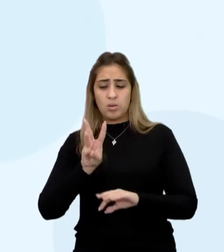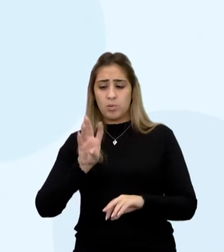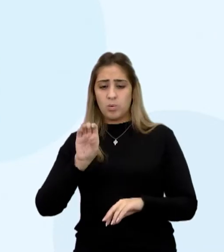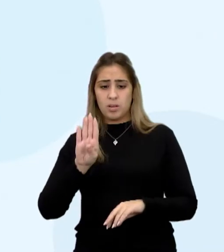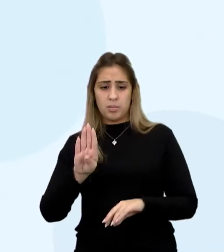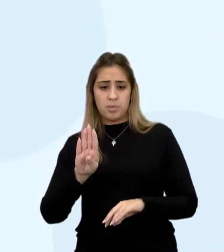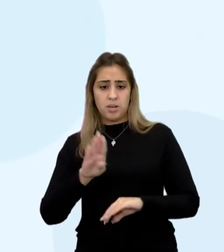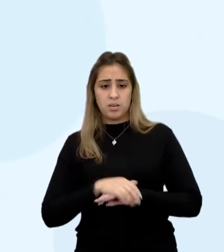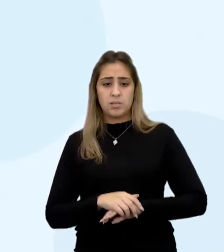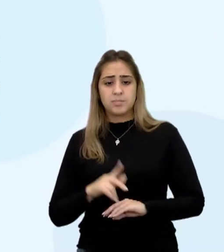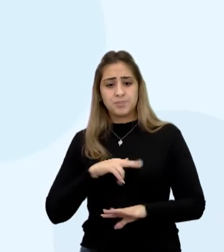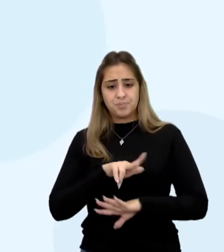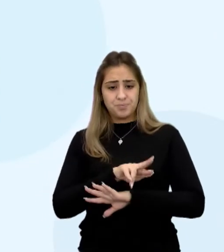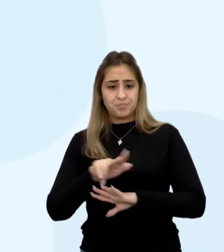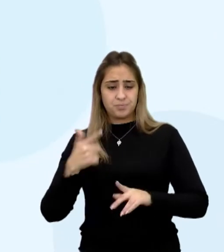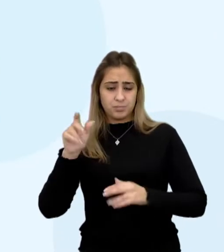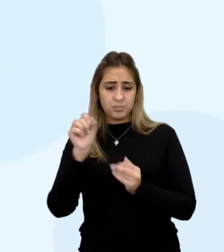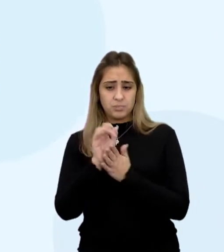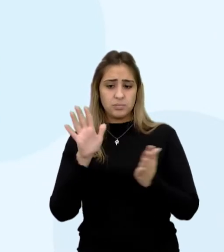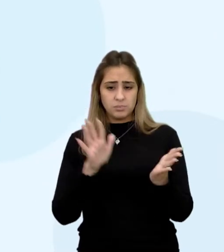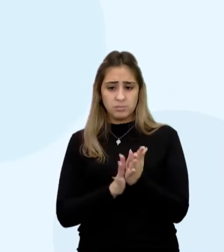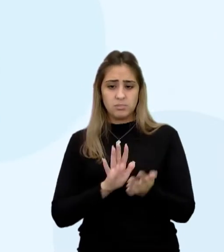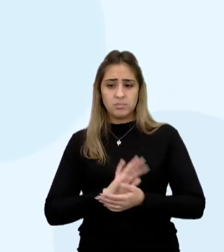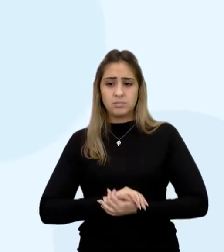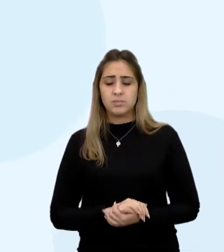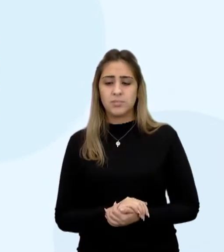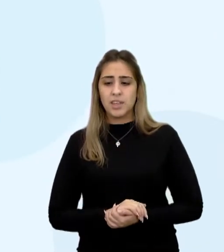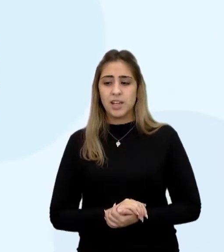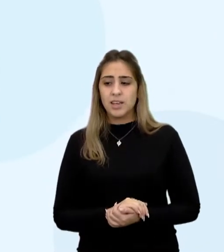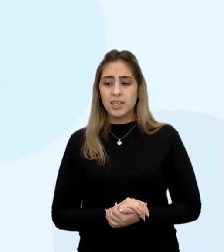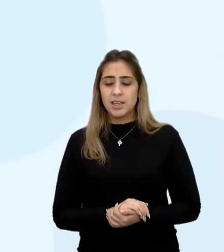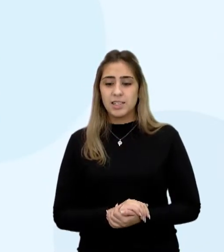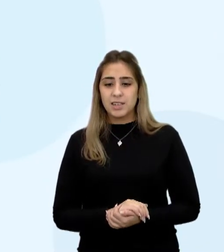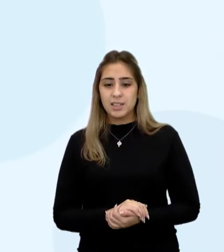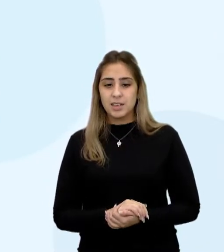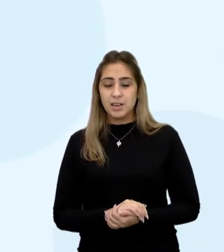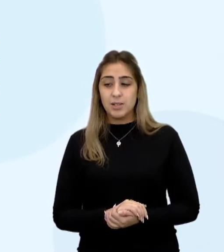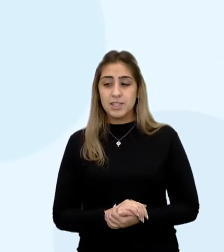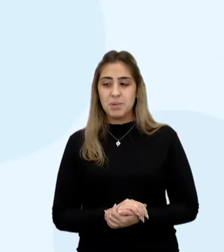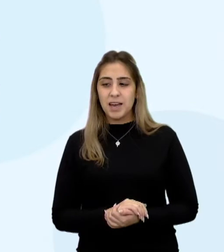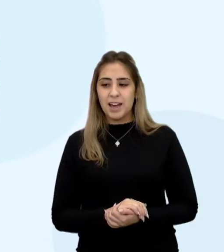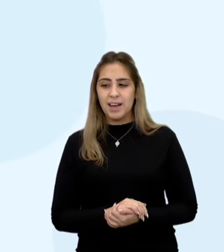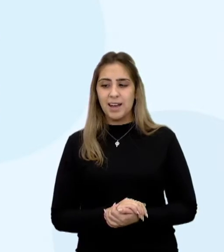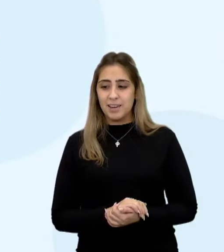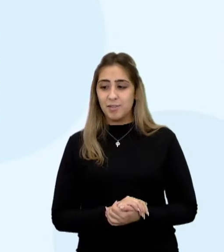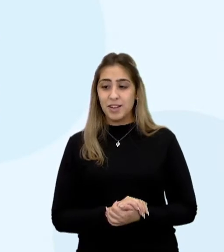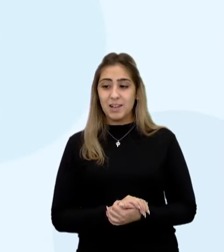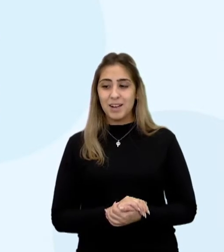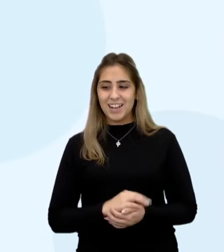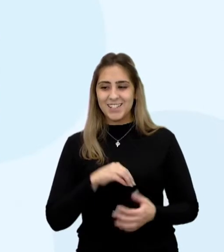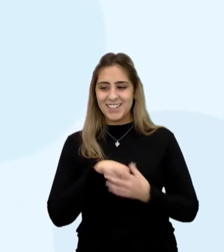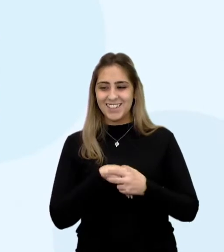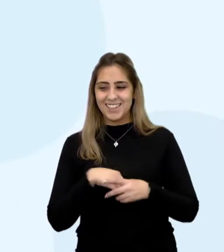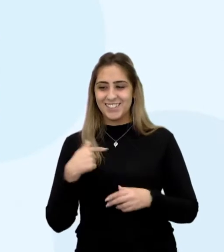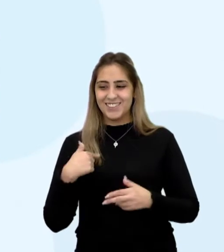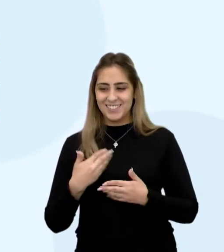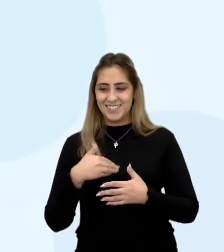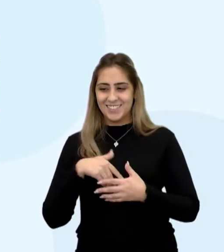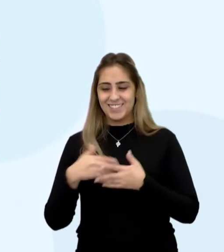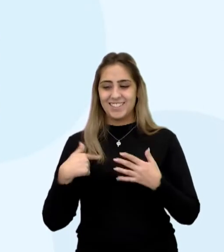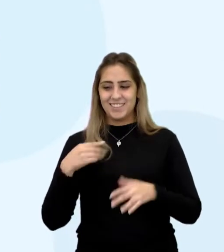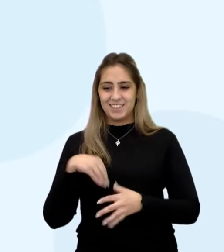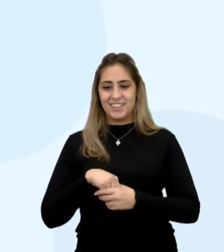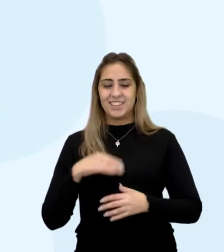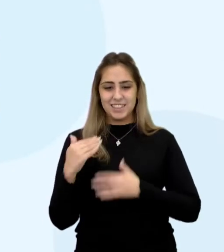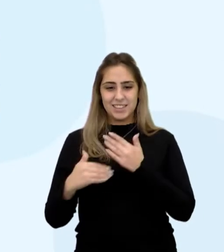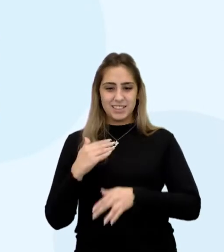para a web, dentre várias outras atividades. Ou seja, o web designer surgiu, obviamente, com a internet.